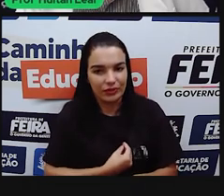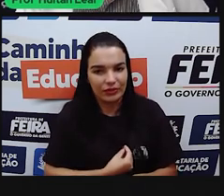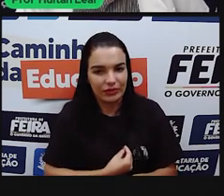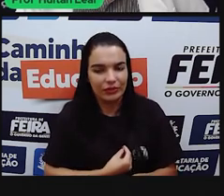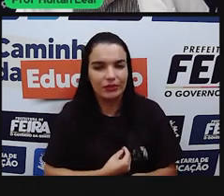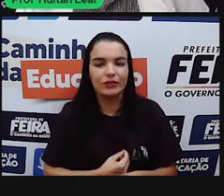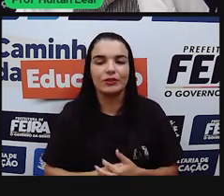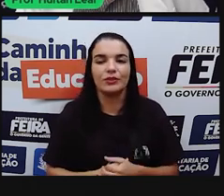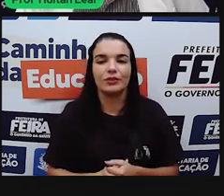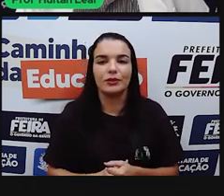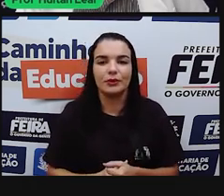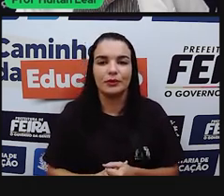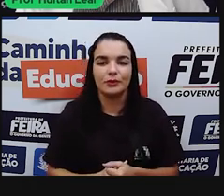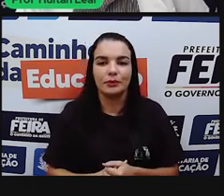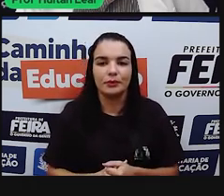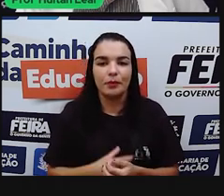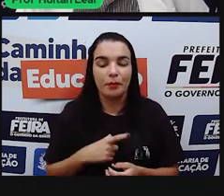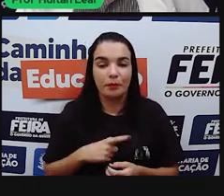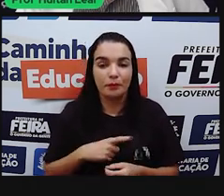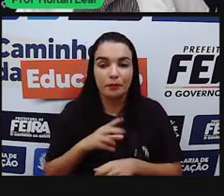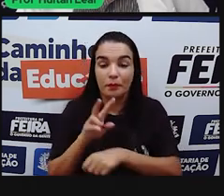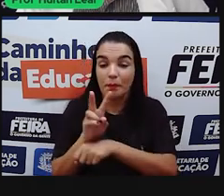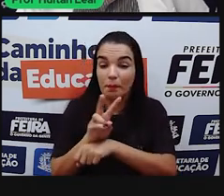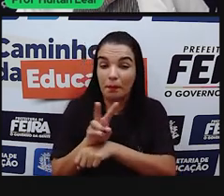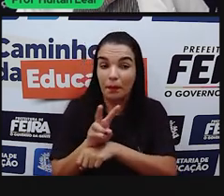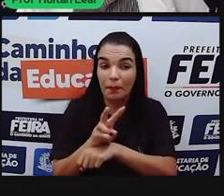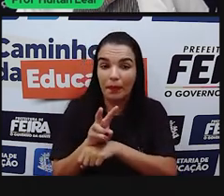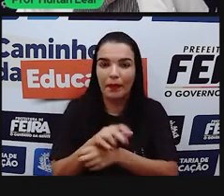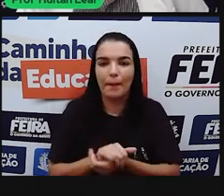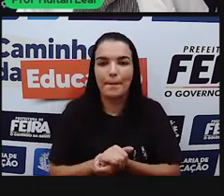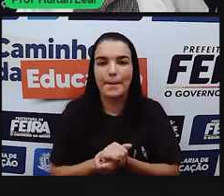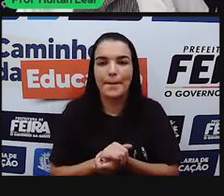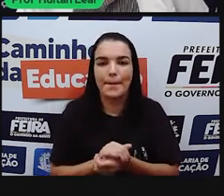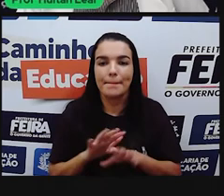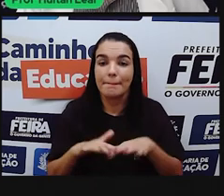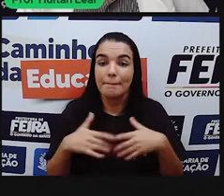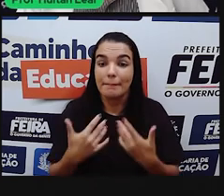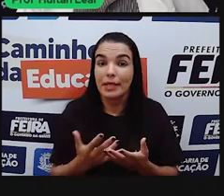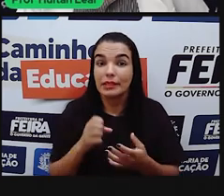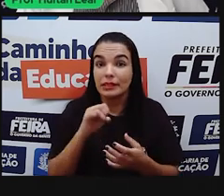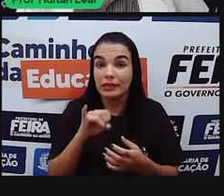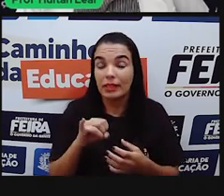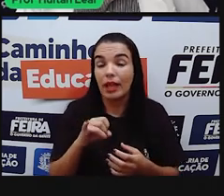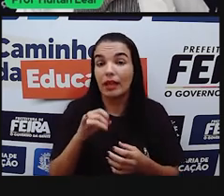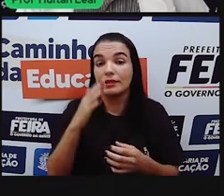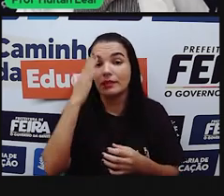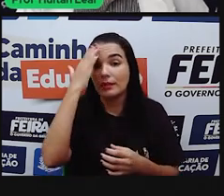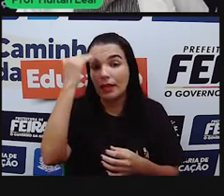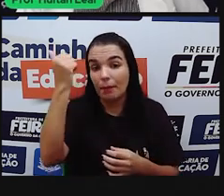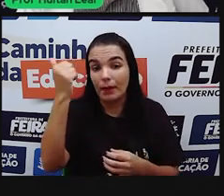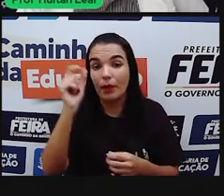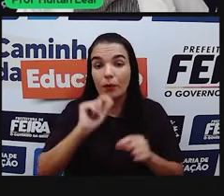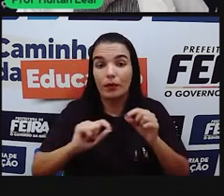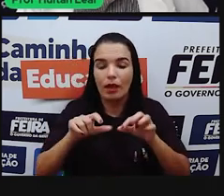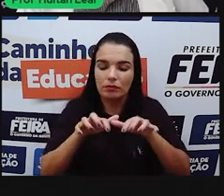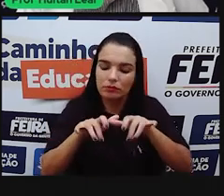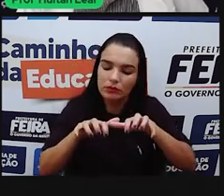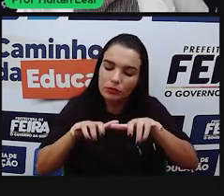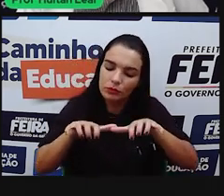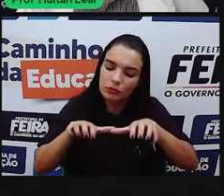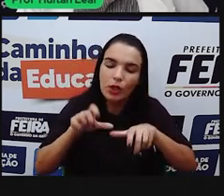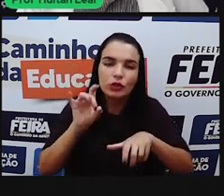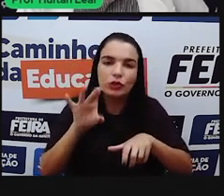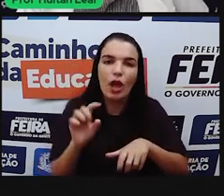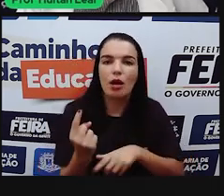no vídeo. Quanto ao instrumento, se souber o nome do instrumento, acabei de falar, só tem